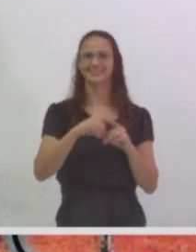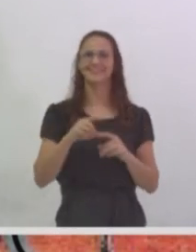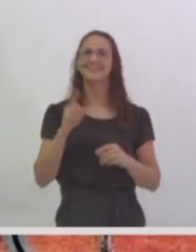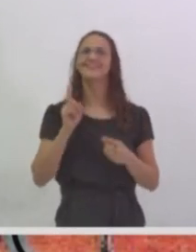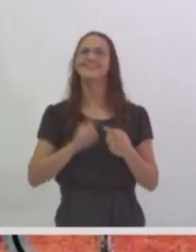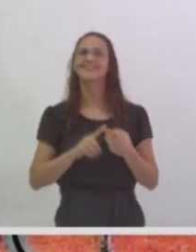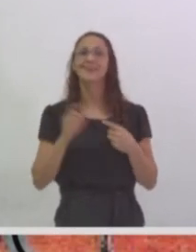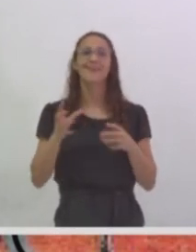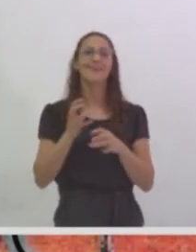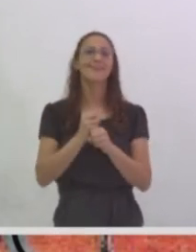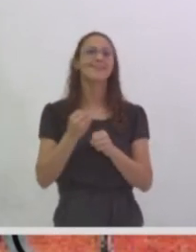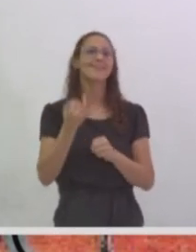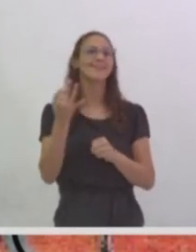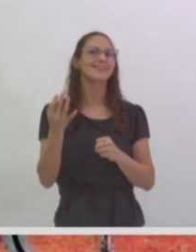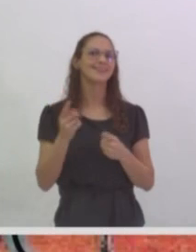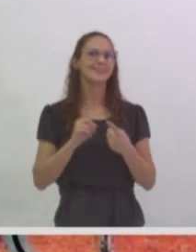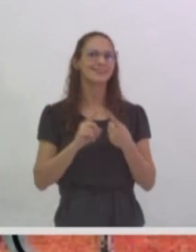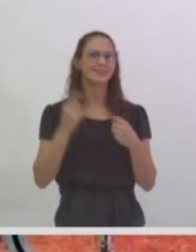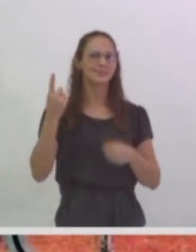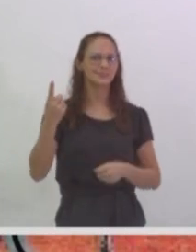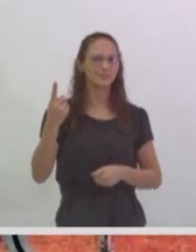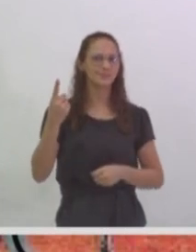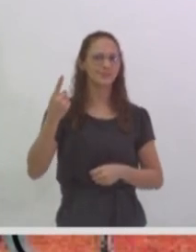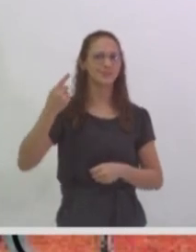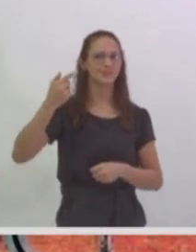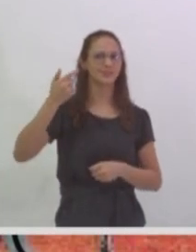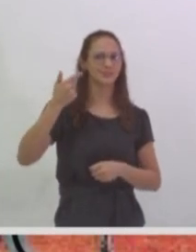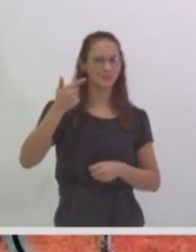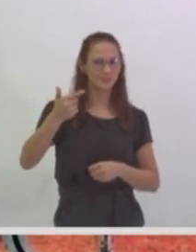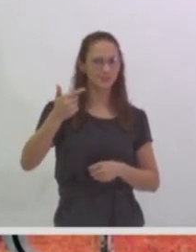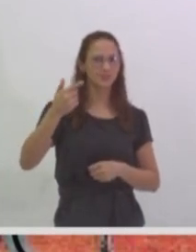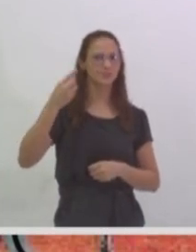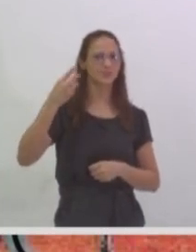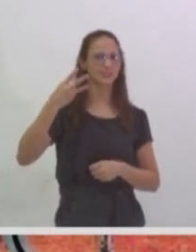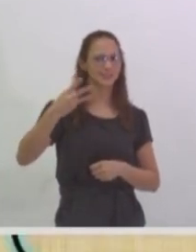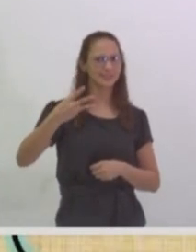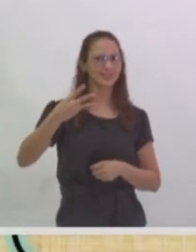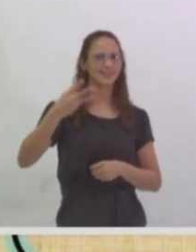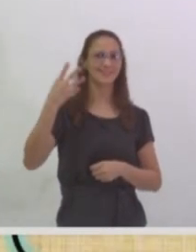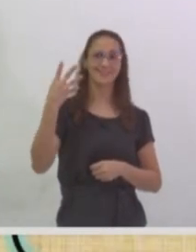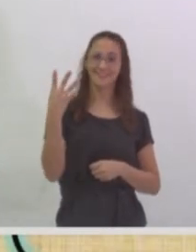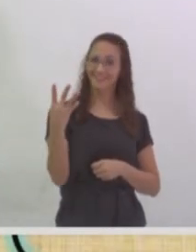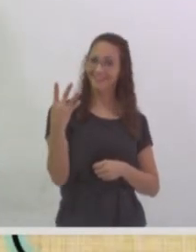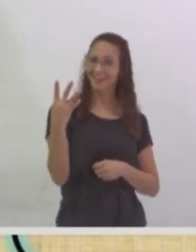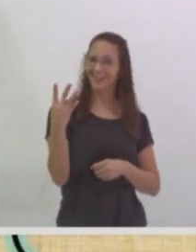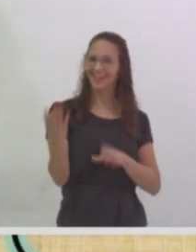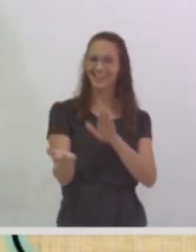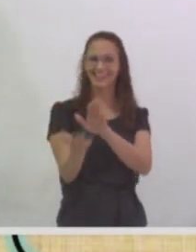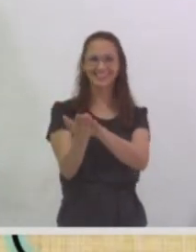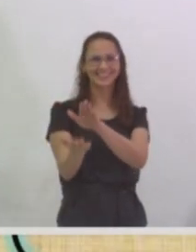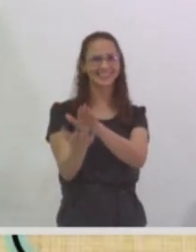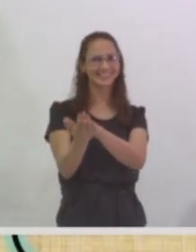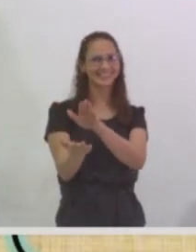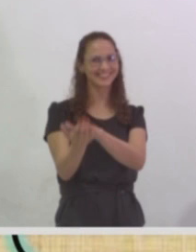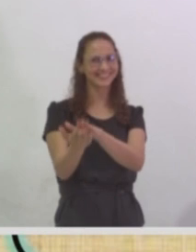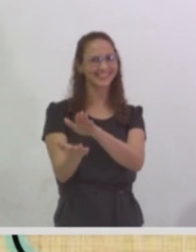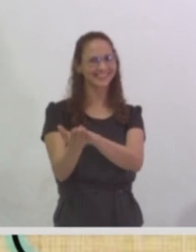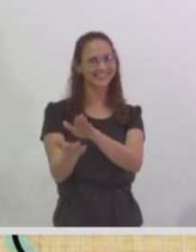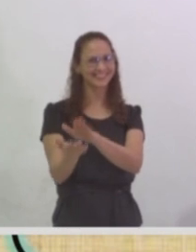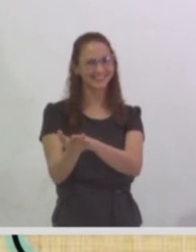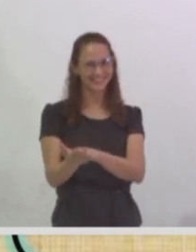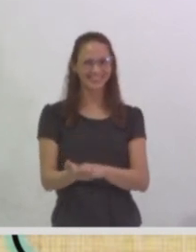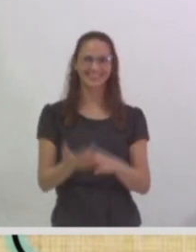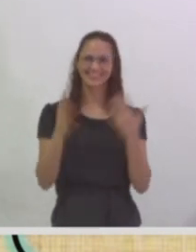foram? Uma, duas, três, quatro. Parabéns!